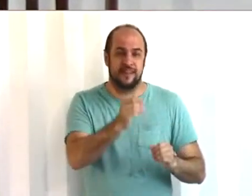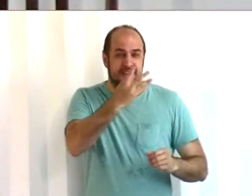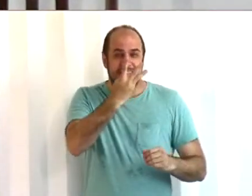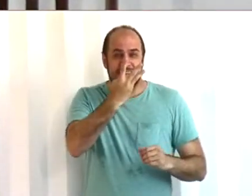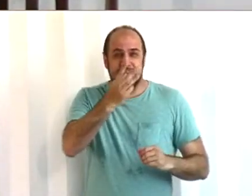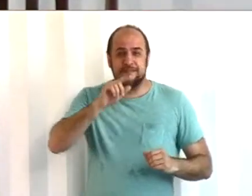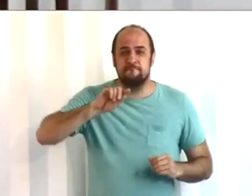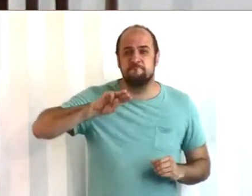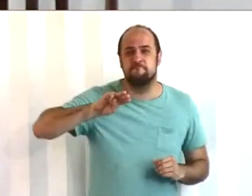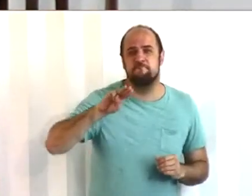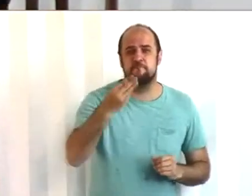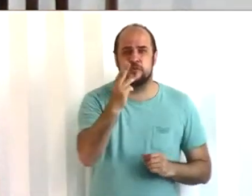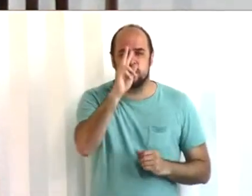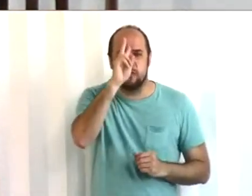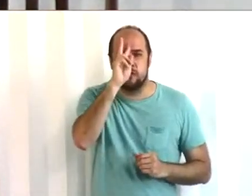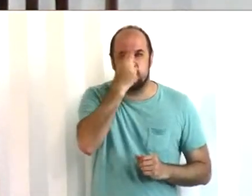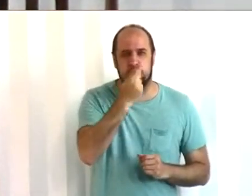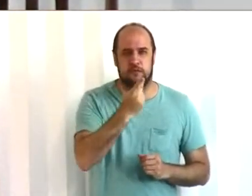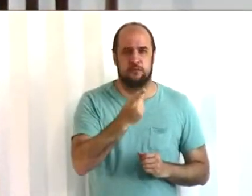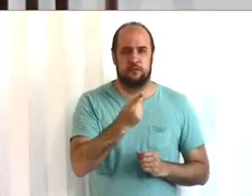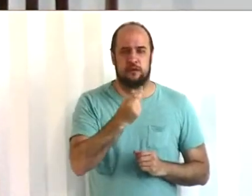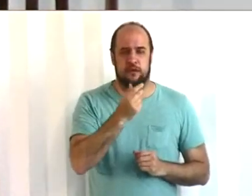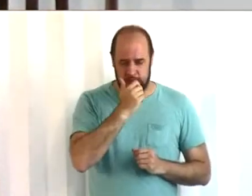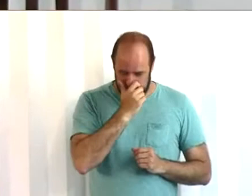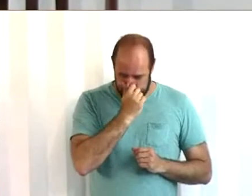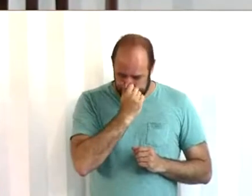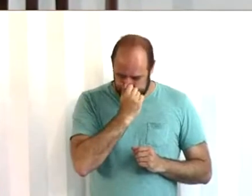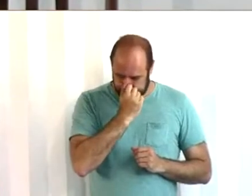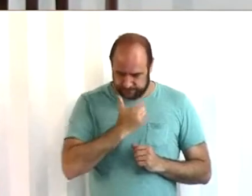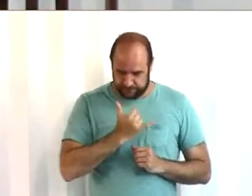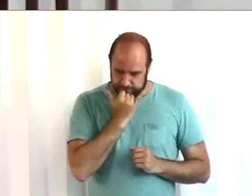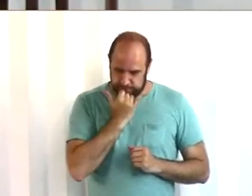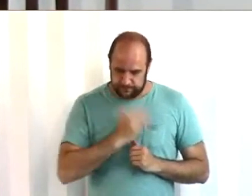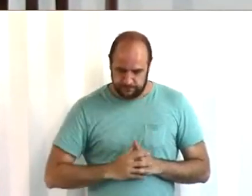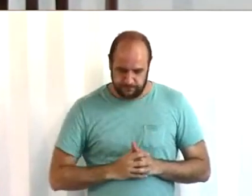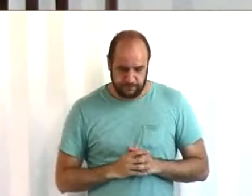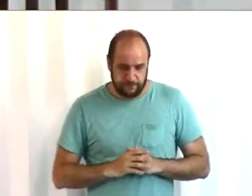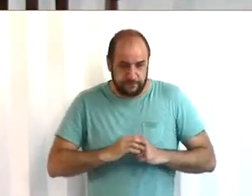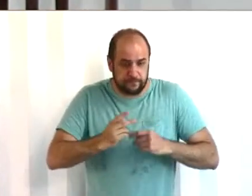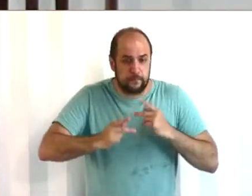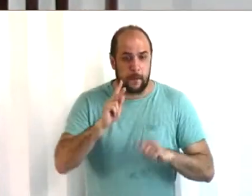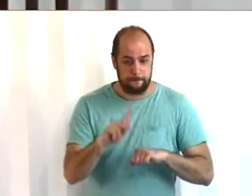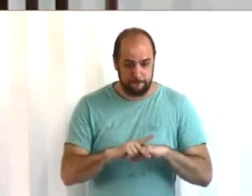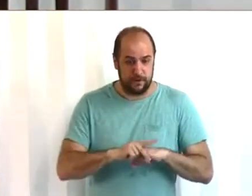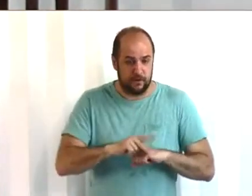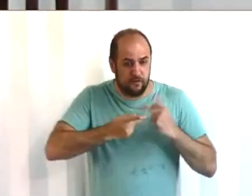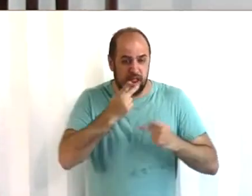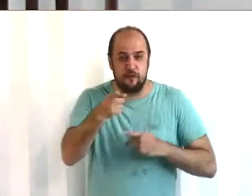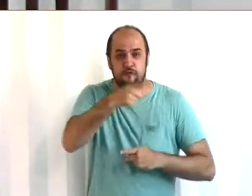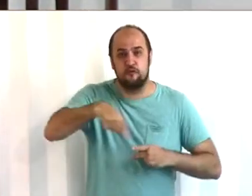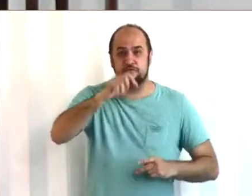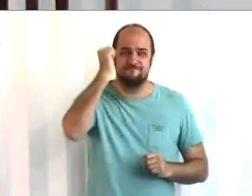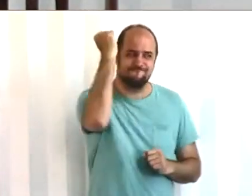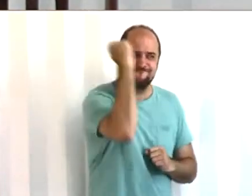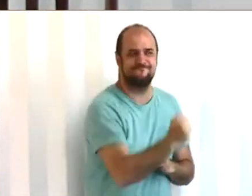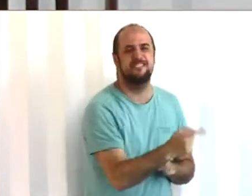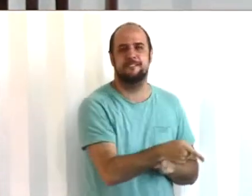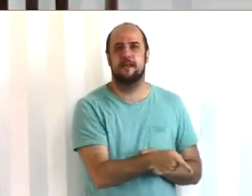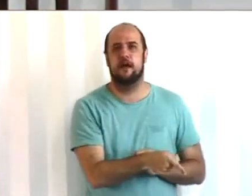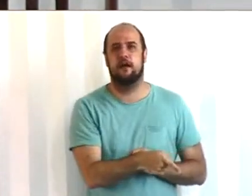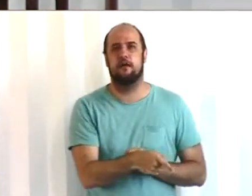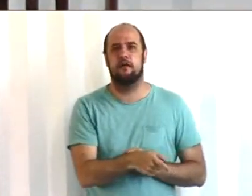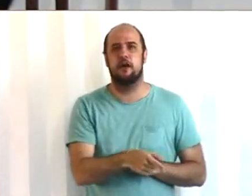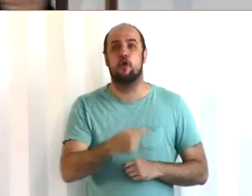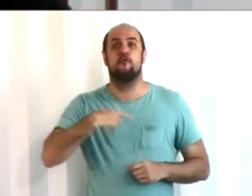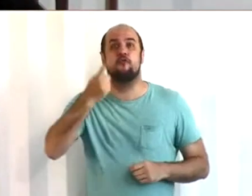quando Pedro disse: vocês mataram o Filho de Deus, um dia ele nasceu, agora vocês o mataram. Eu